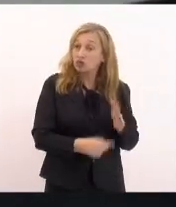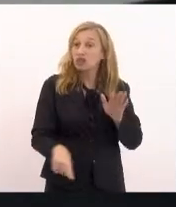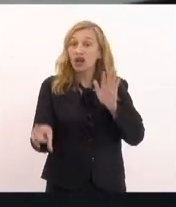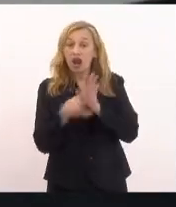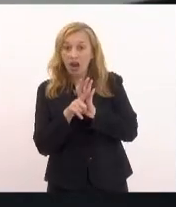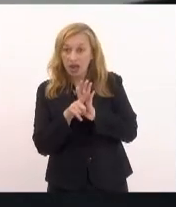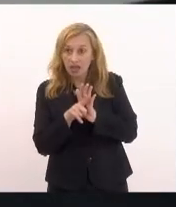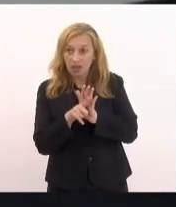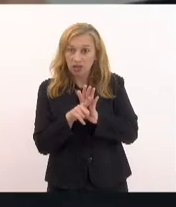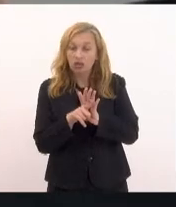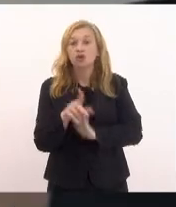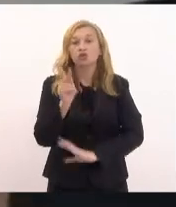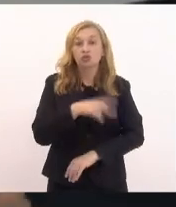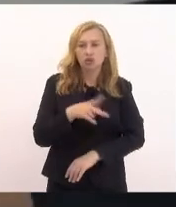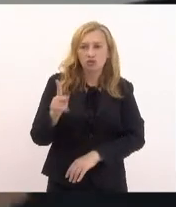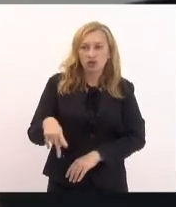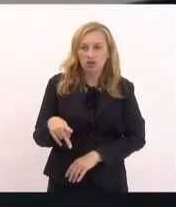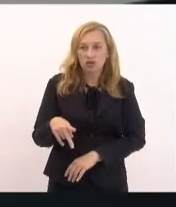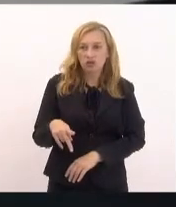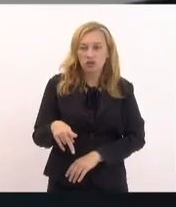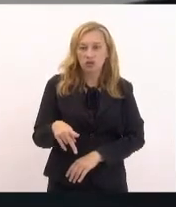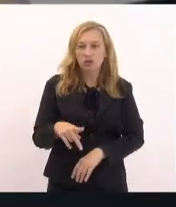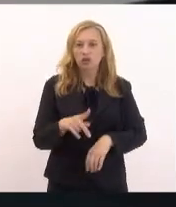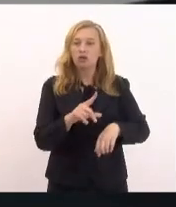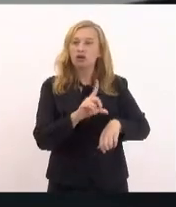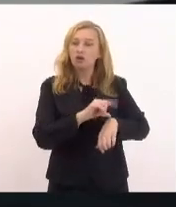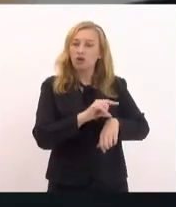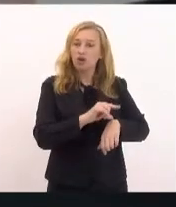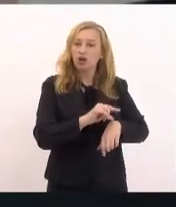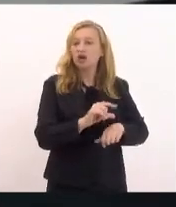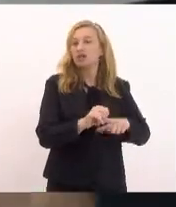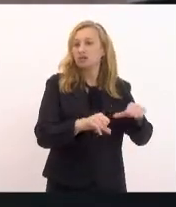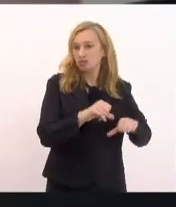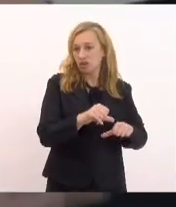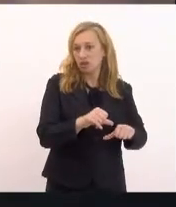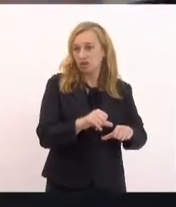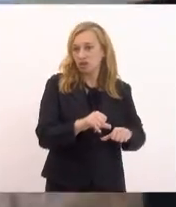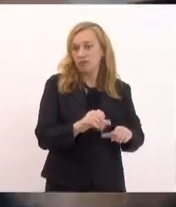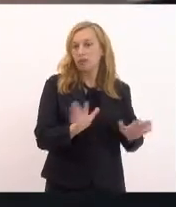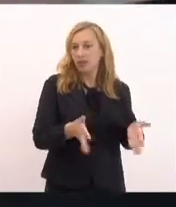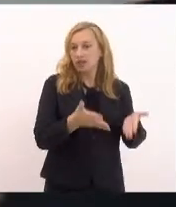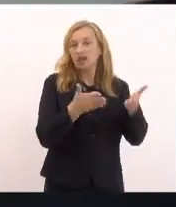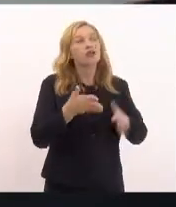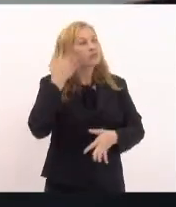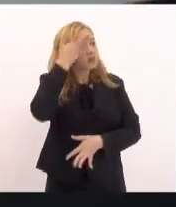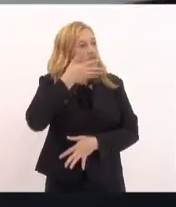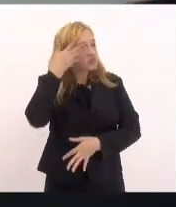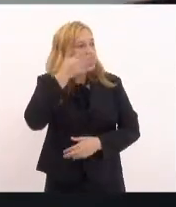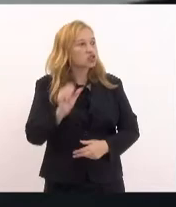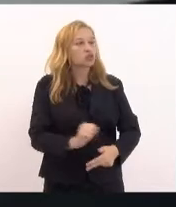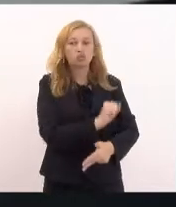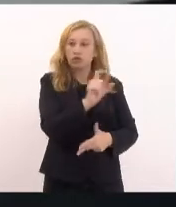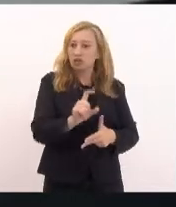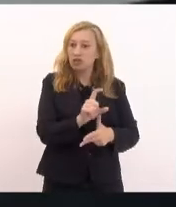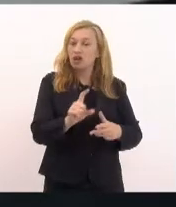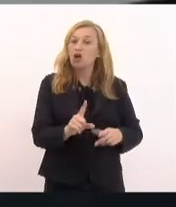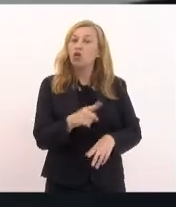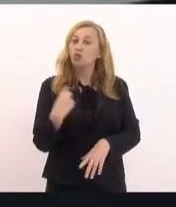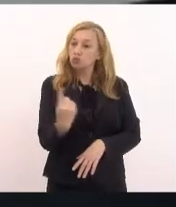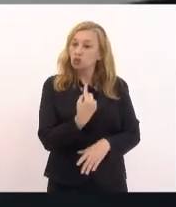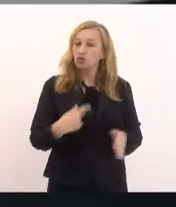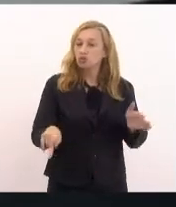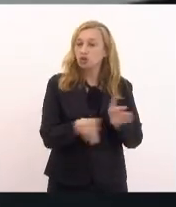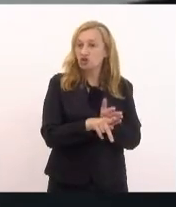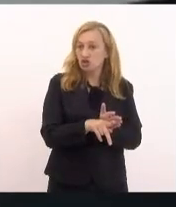da migração do professor da carga horária de 16 para 30 horas, insisto, embora a iniciativa seja a mensagem do Poder Executivo. Então, o nosso projeto de